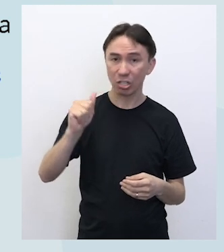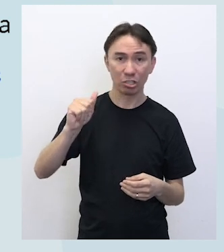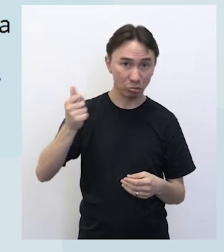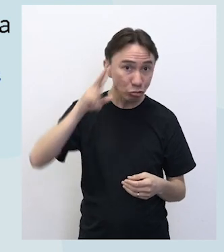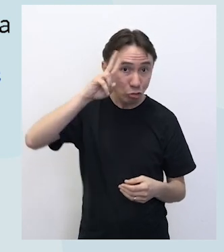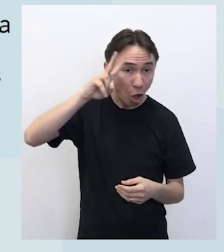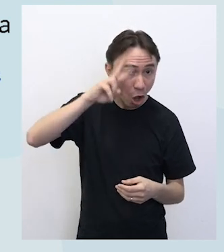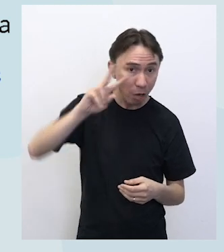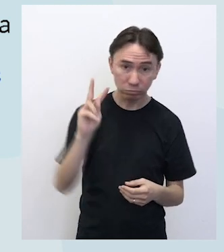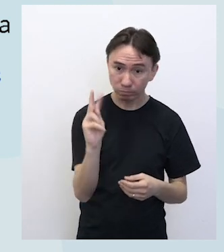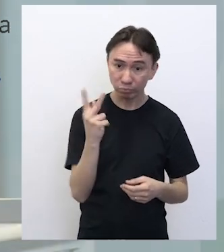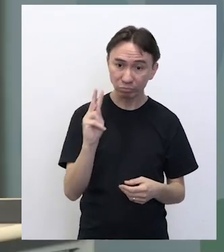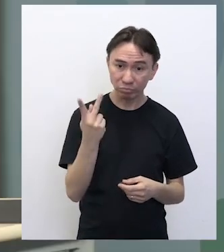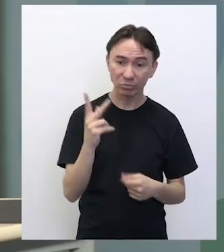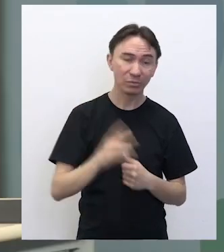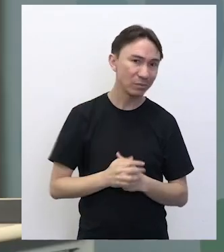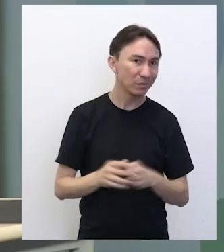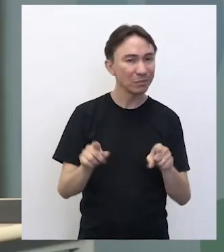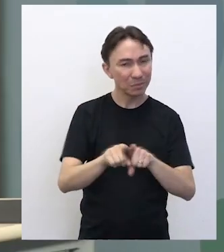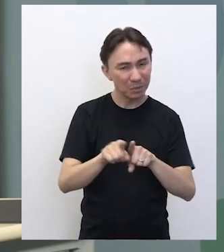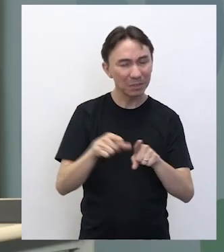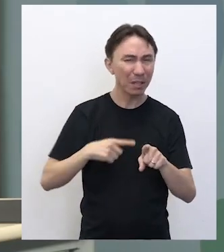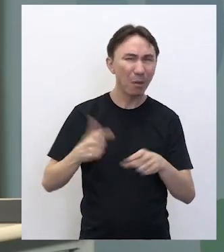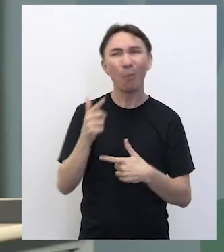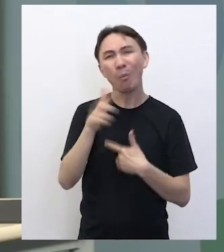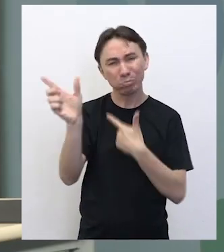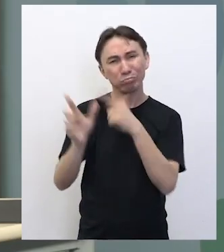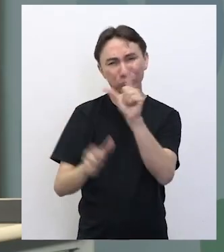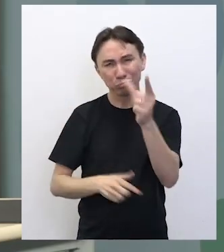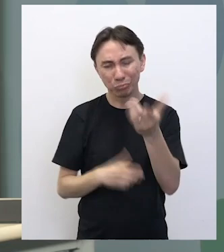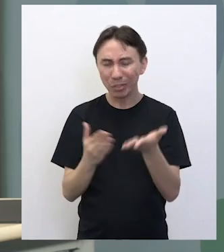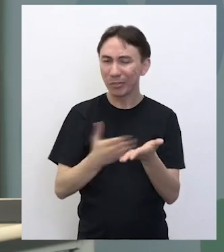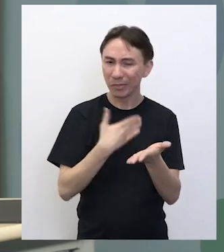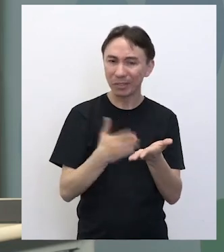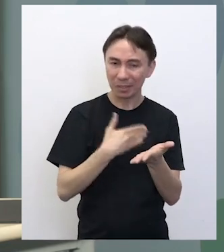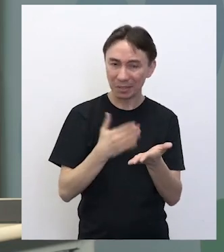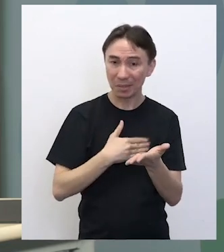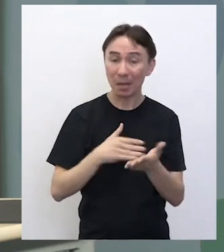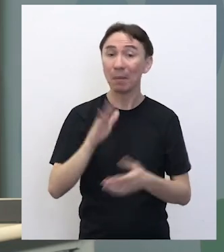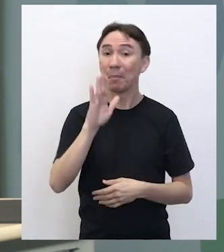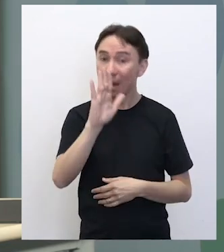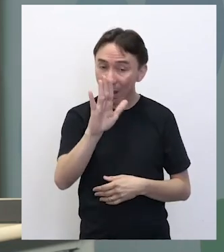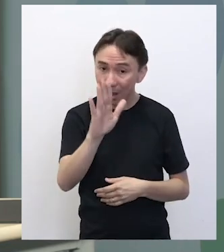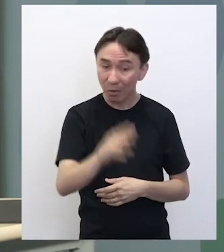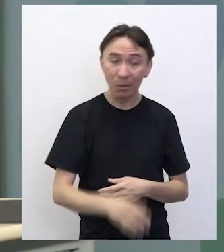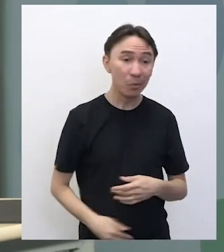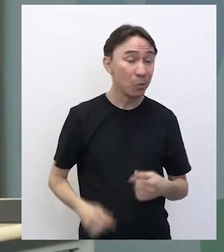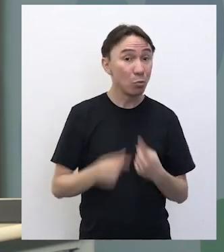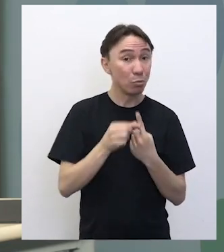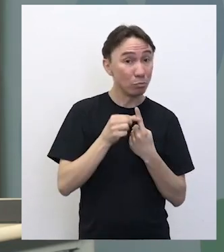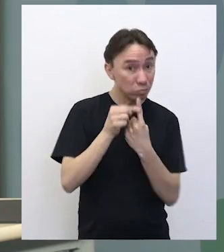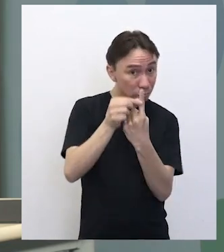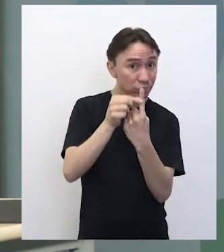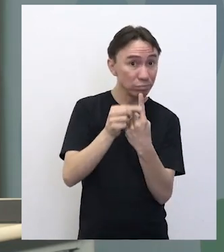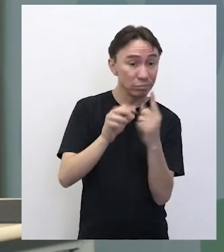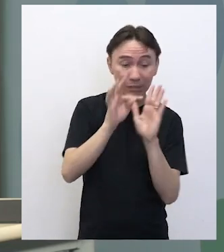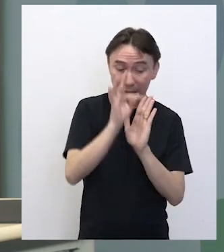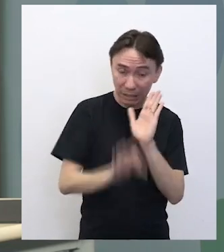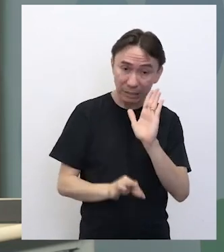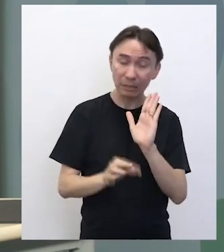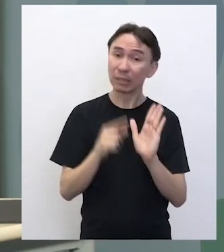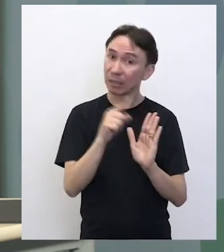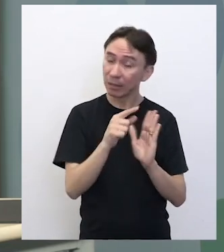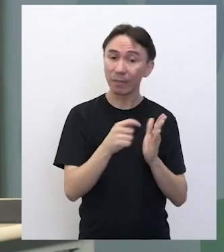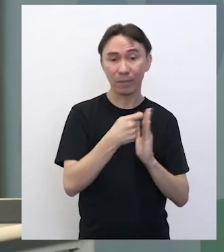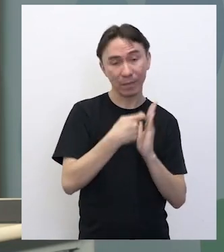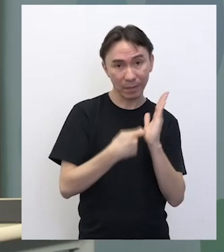né? Mas eu gostaria de conversar com vocês a respeito de um texto que ele escreveu e que se chama Todo